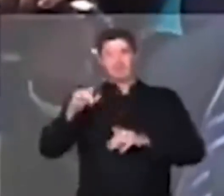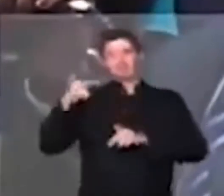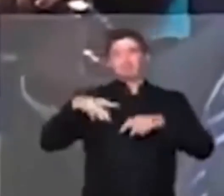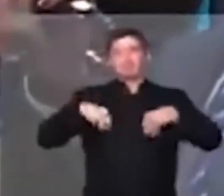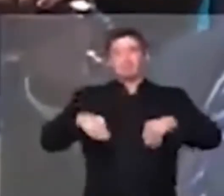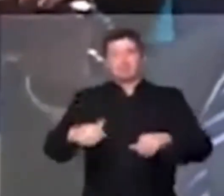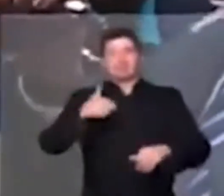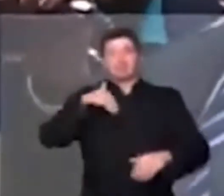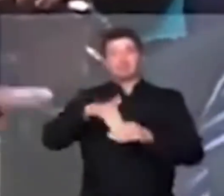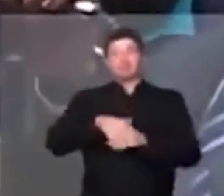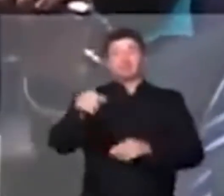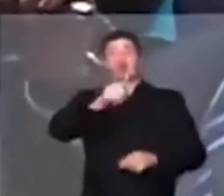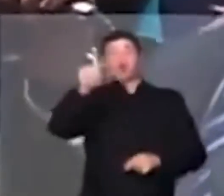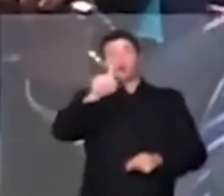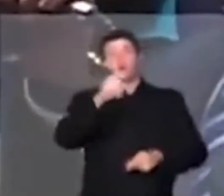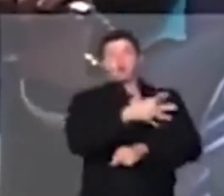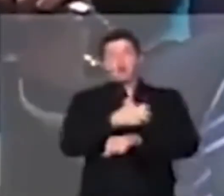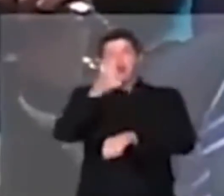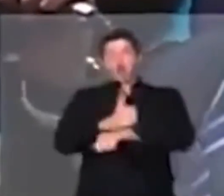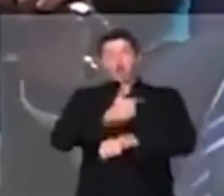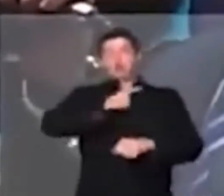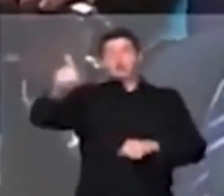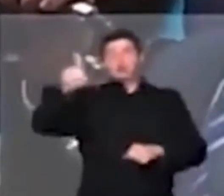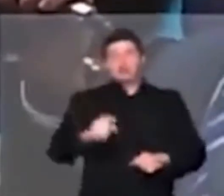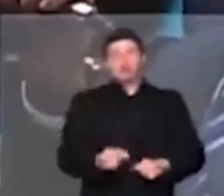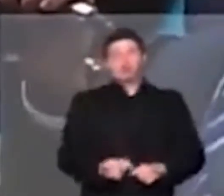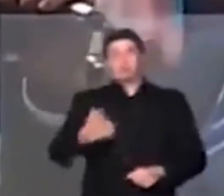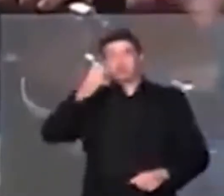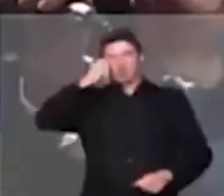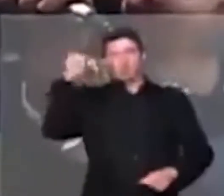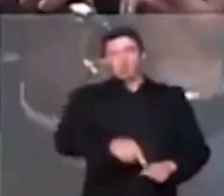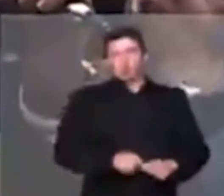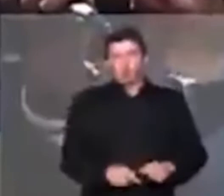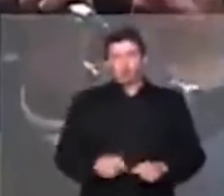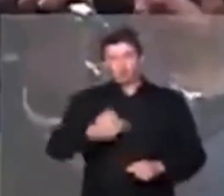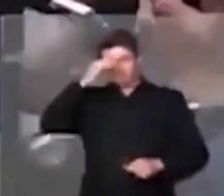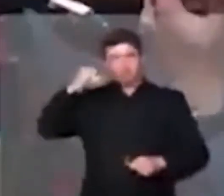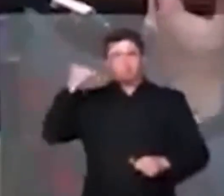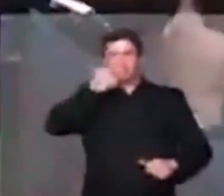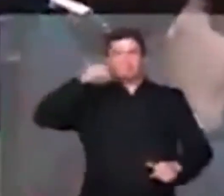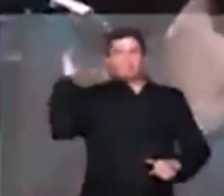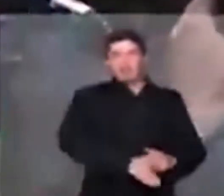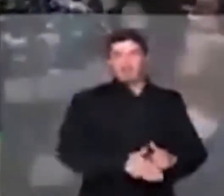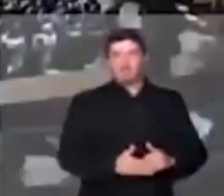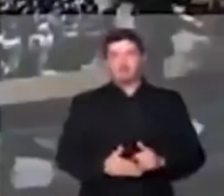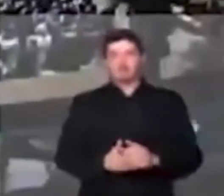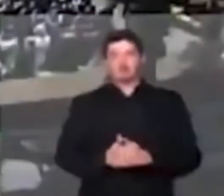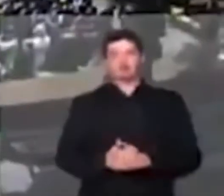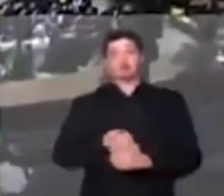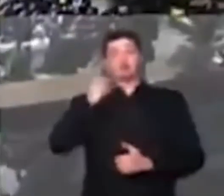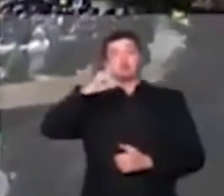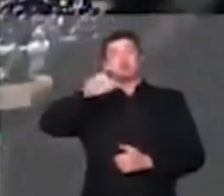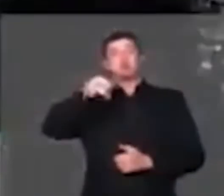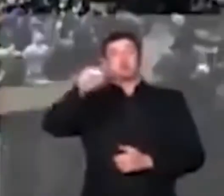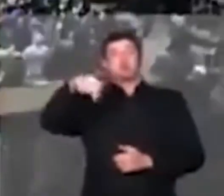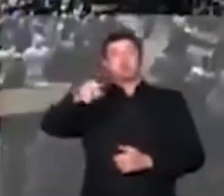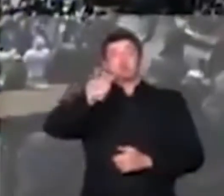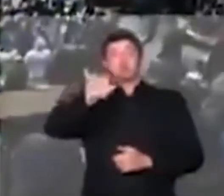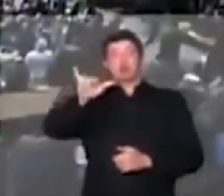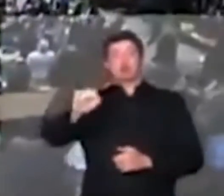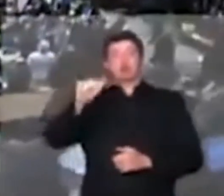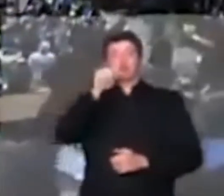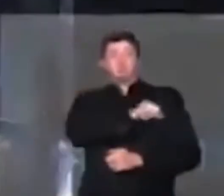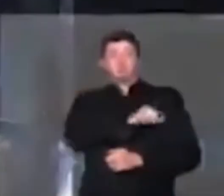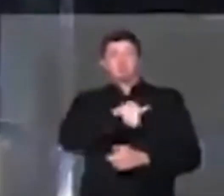terra, eu volto não ao golpe e durmam com essa, canalhas! Deputado Jean Willy do PSOL do Rio de